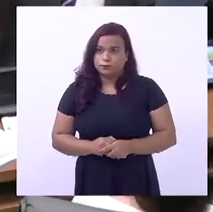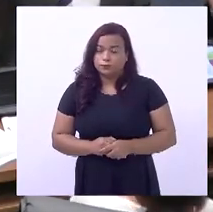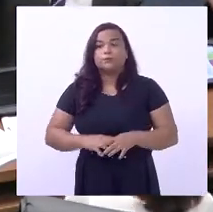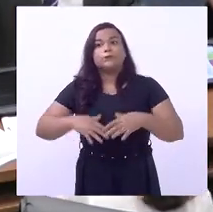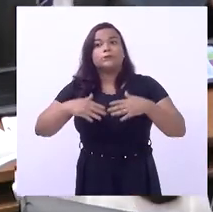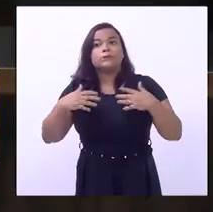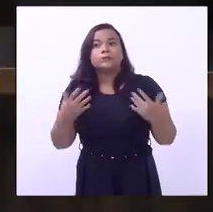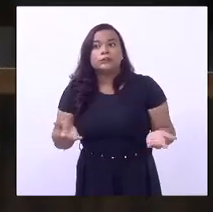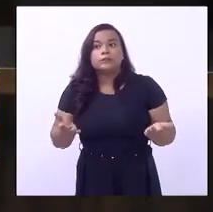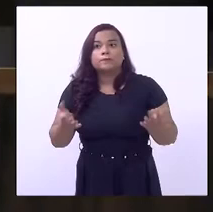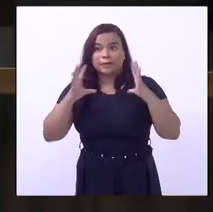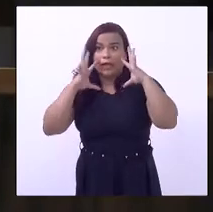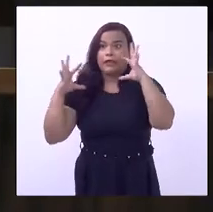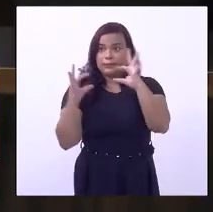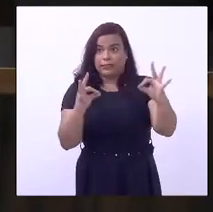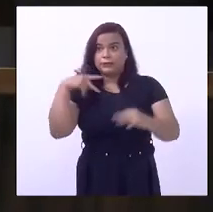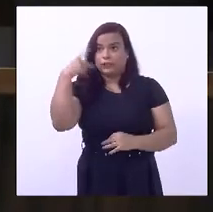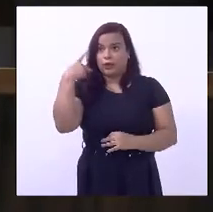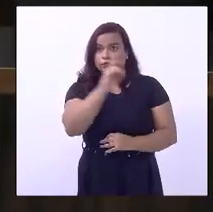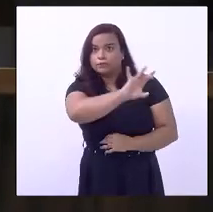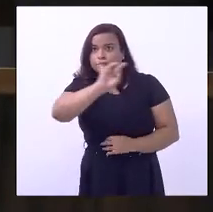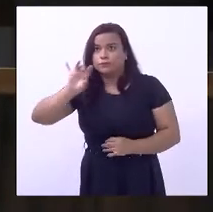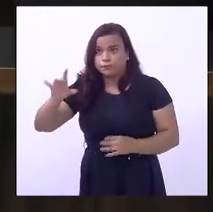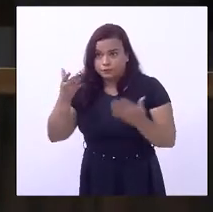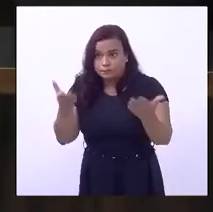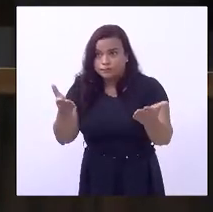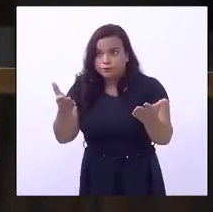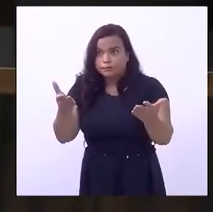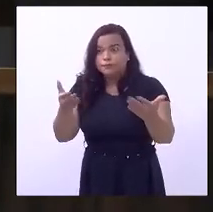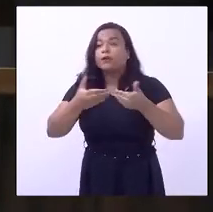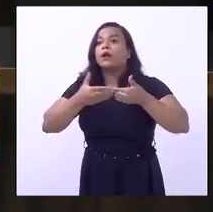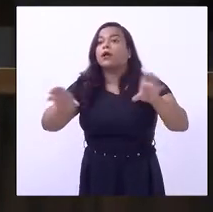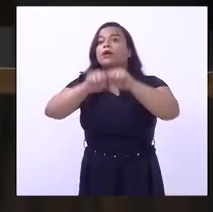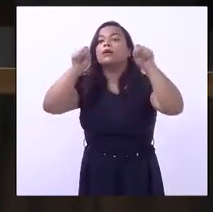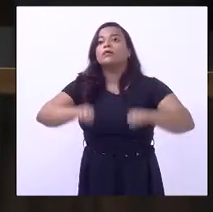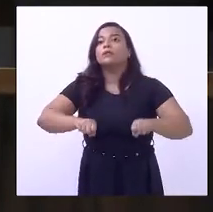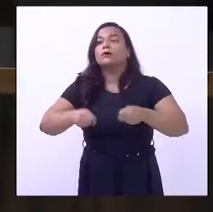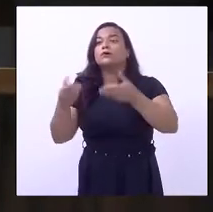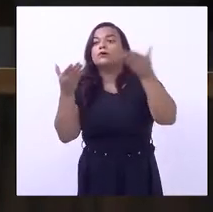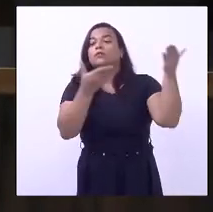Então, atenção, senhores parlamentares, abriu o sistema,